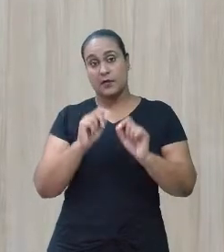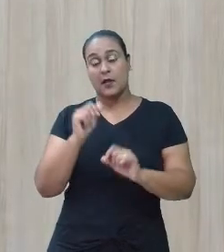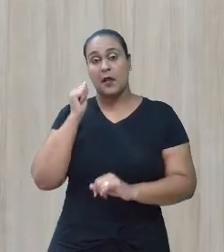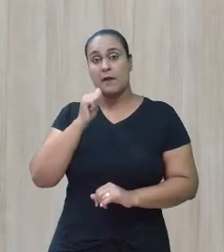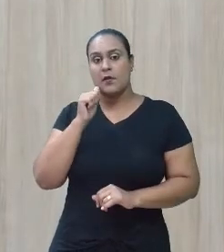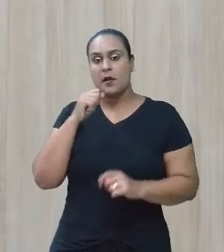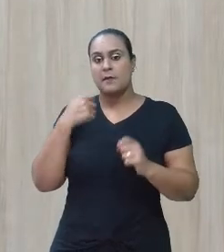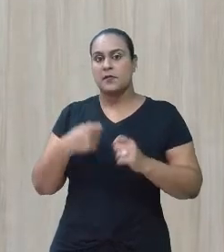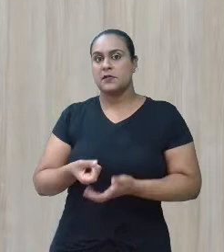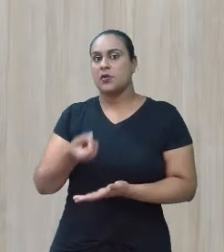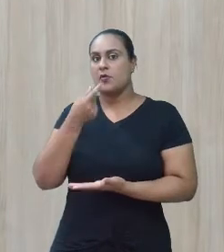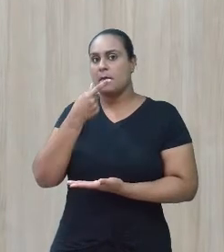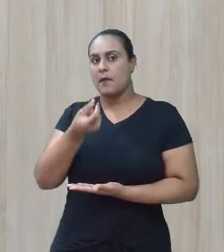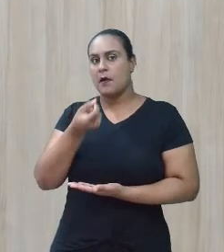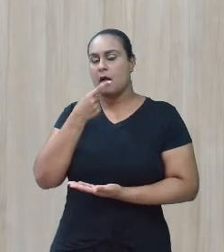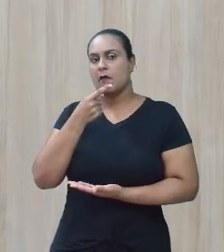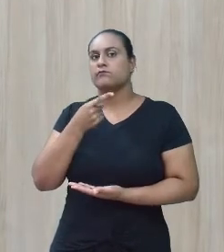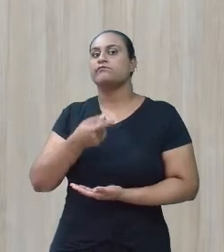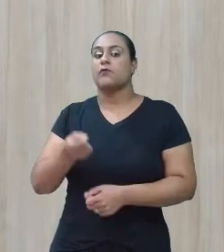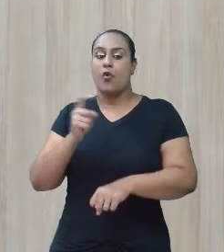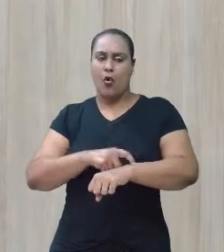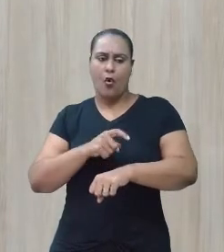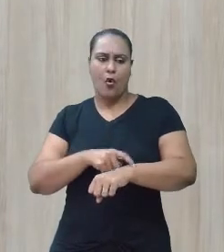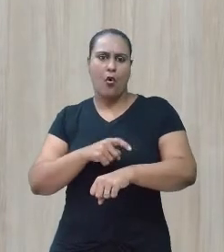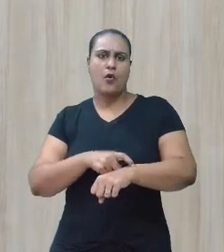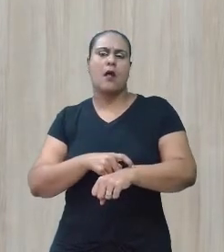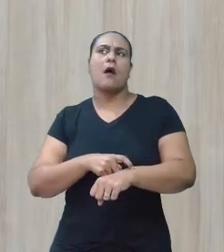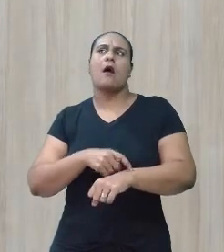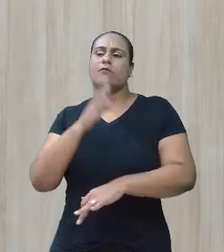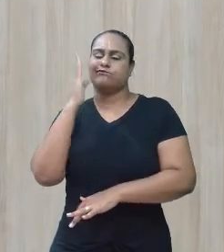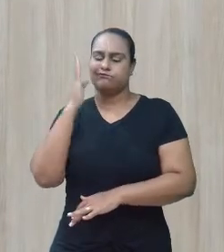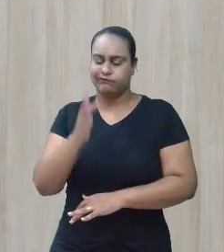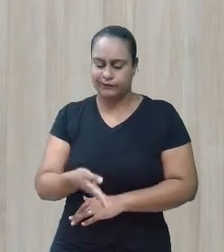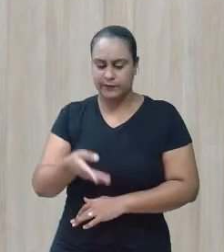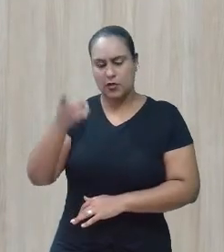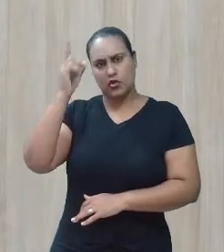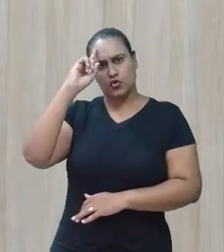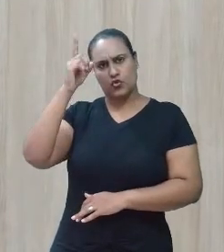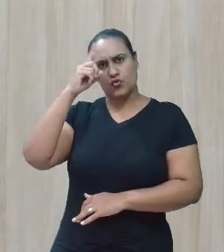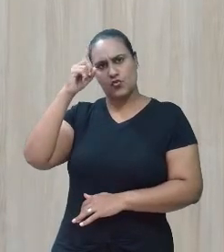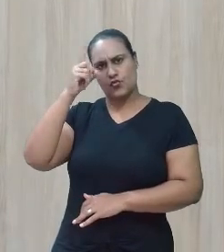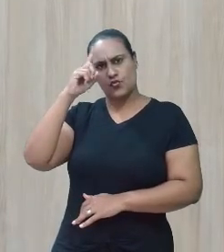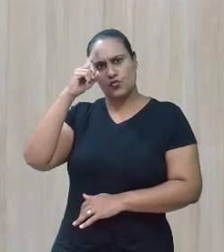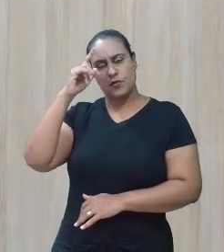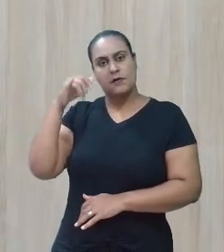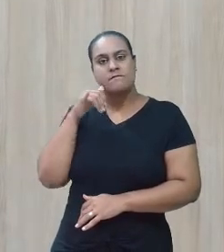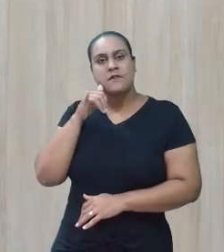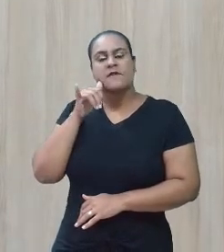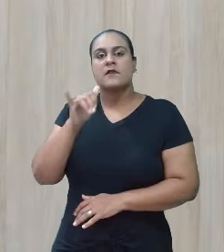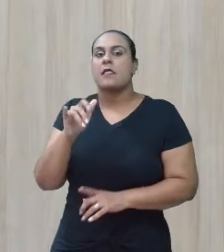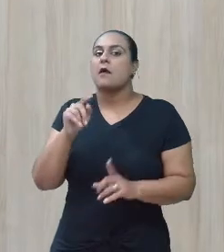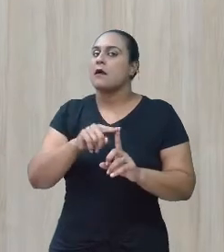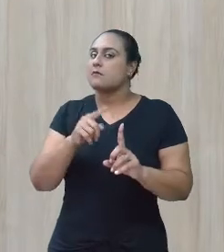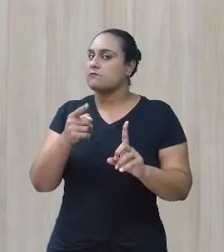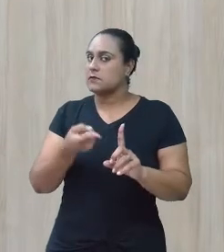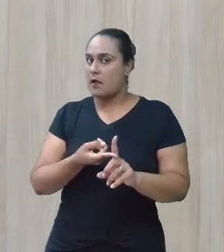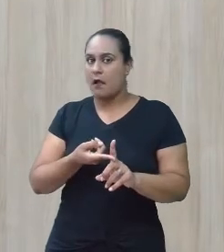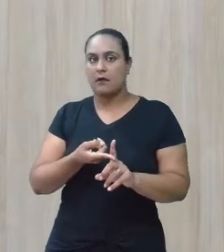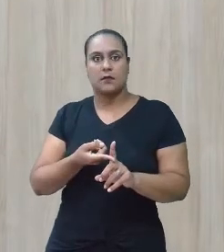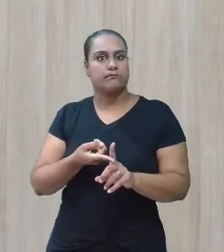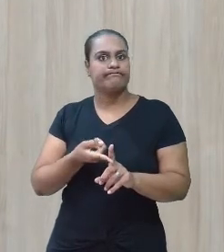o comprimido sempre à mesma hora, não é todo dia, para que evitar a